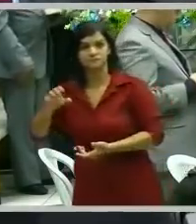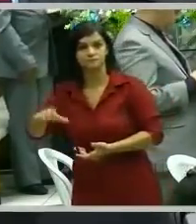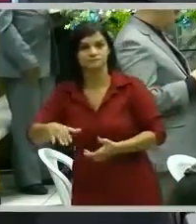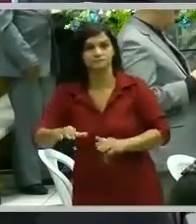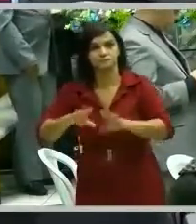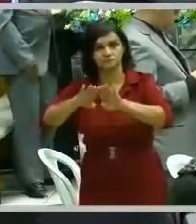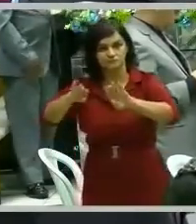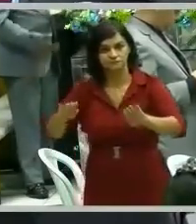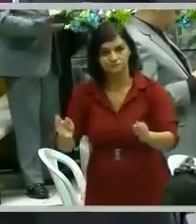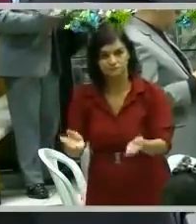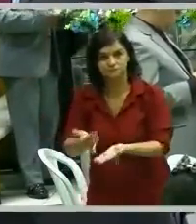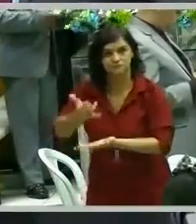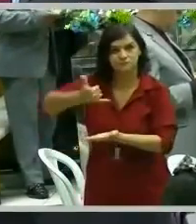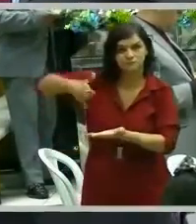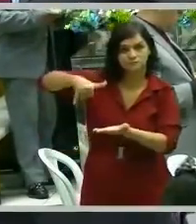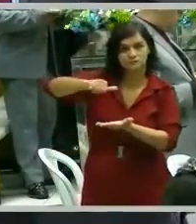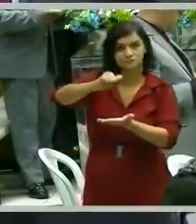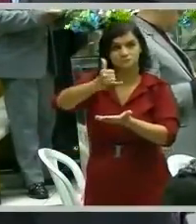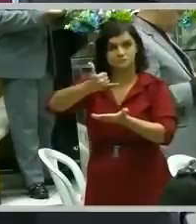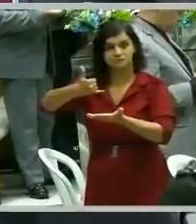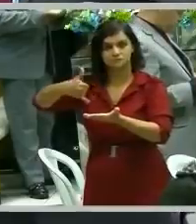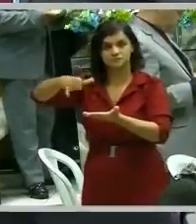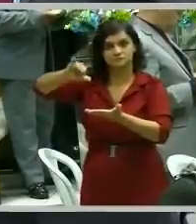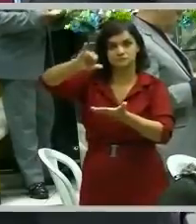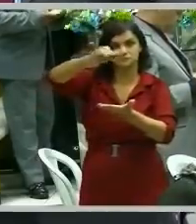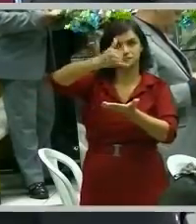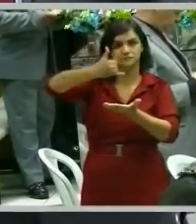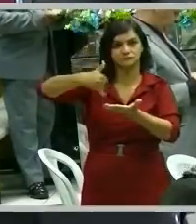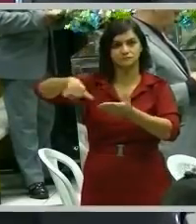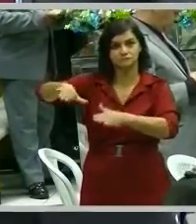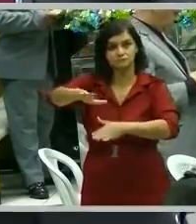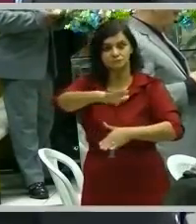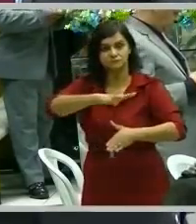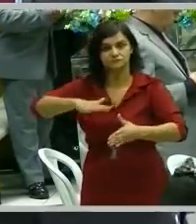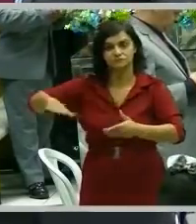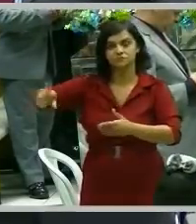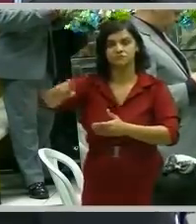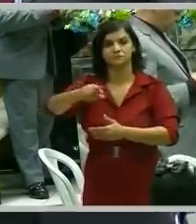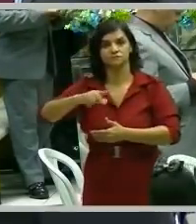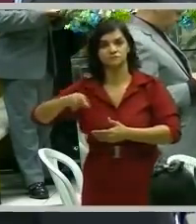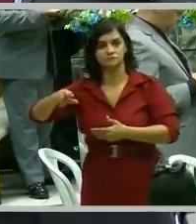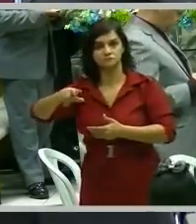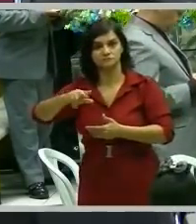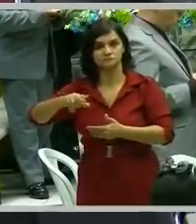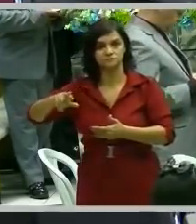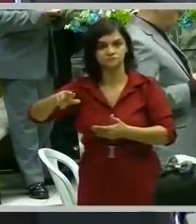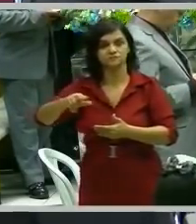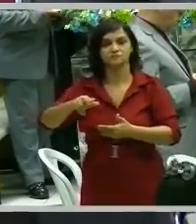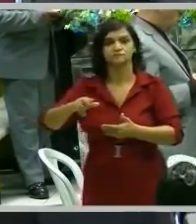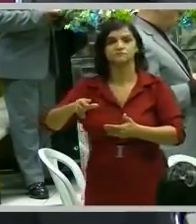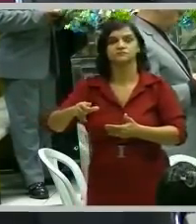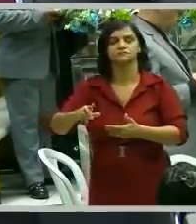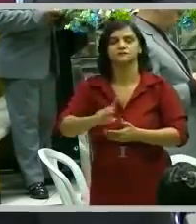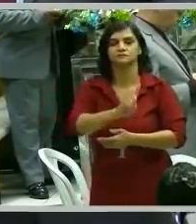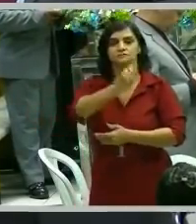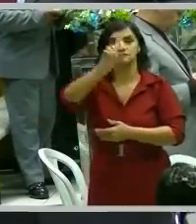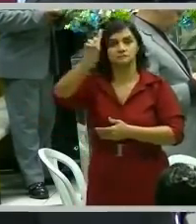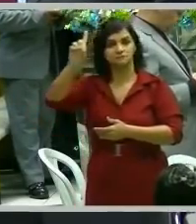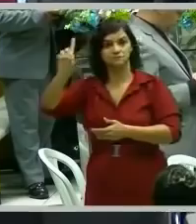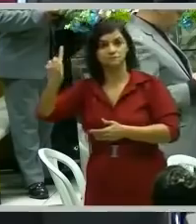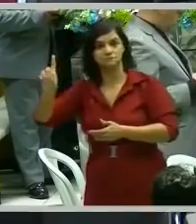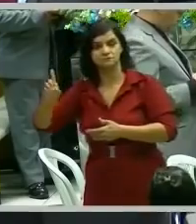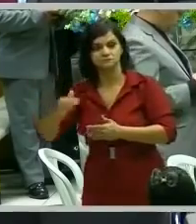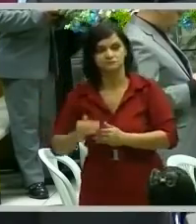o vaso de azeite e ungiu no meio de seus irmãos. E desde aquele dia